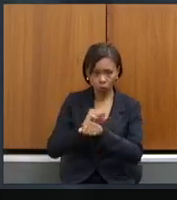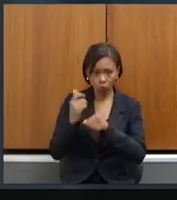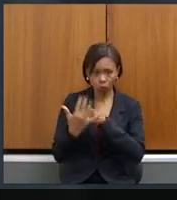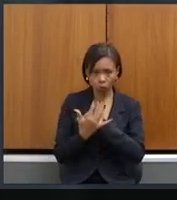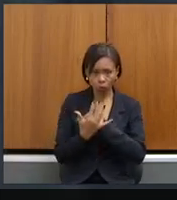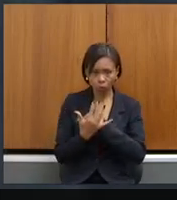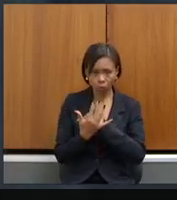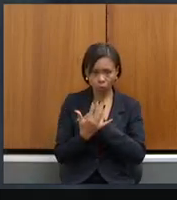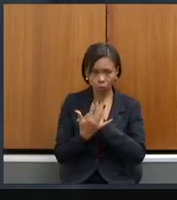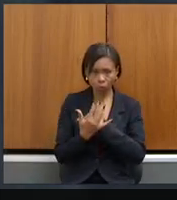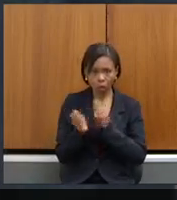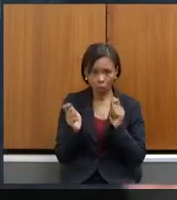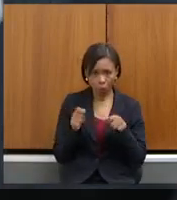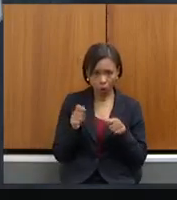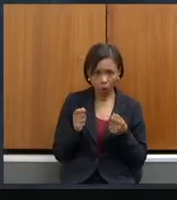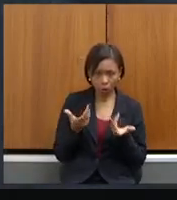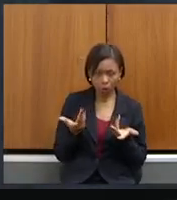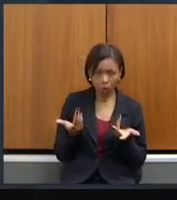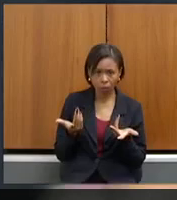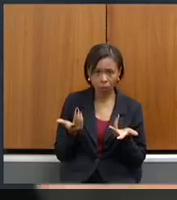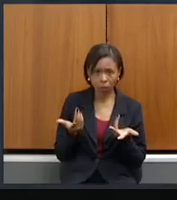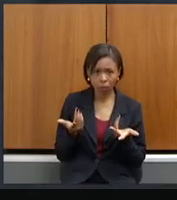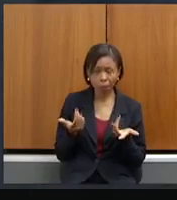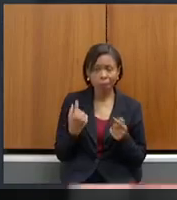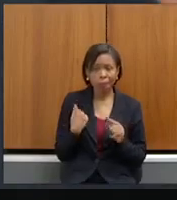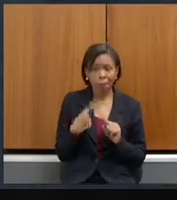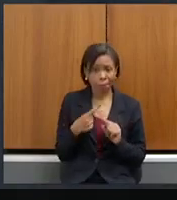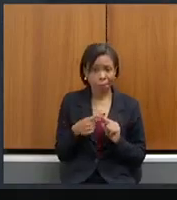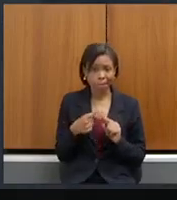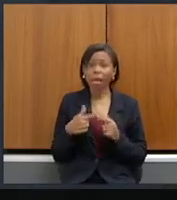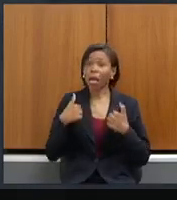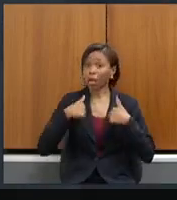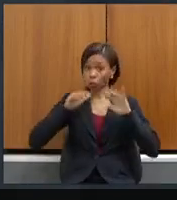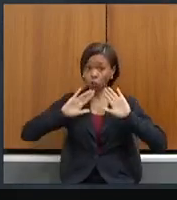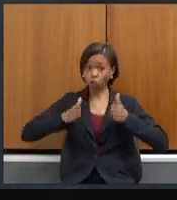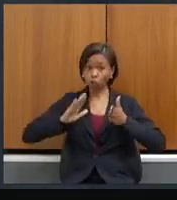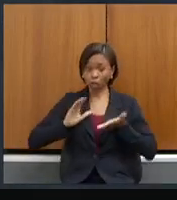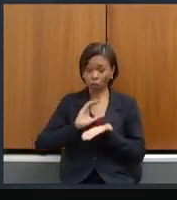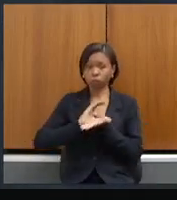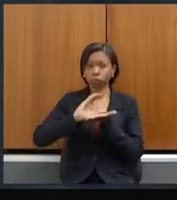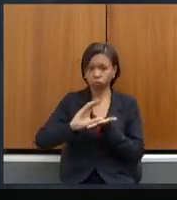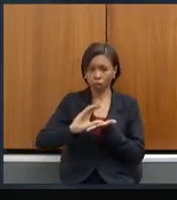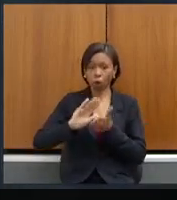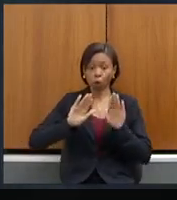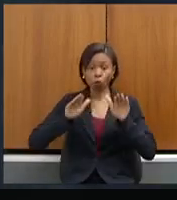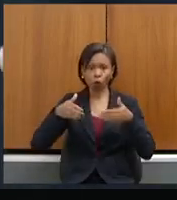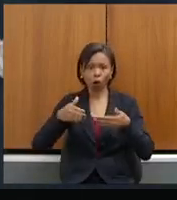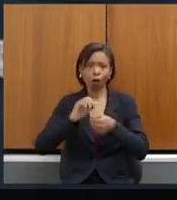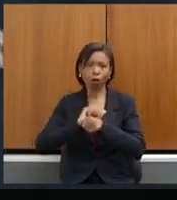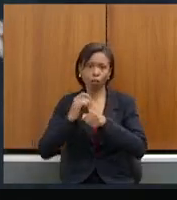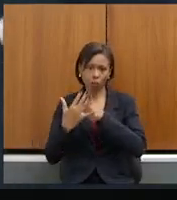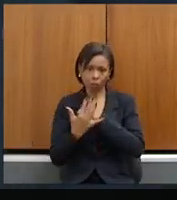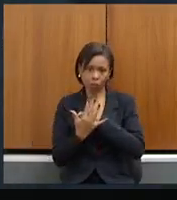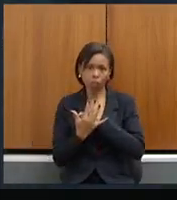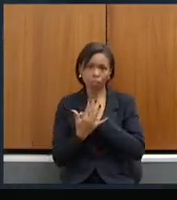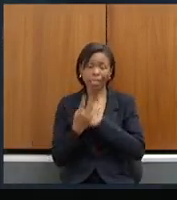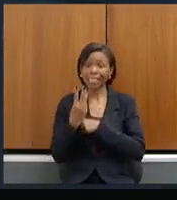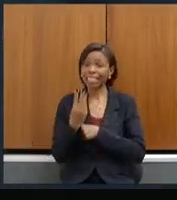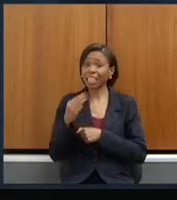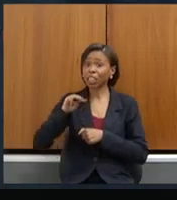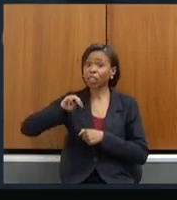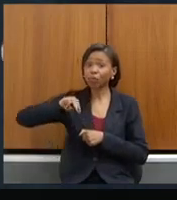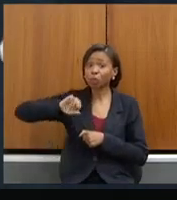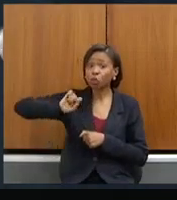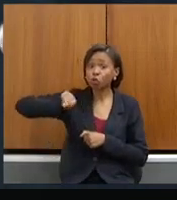vídeo e até porque eu já destinei para convite quero conhecimento de vossa excelência